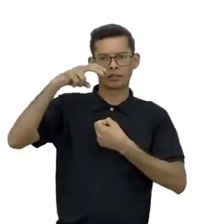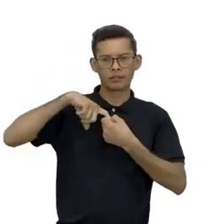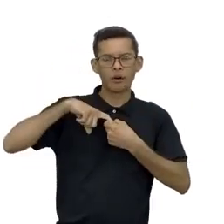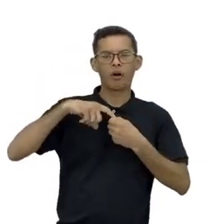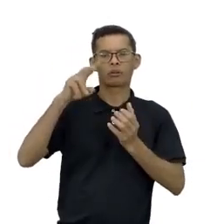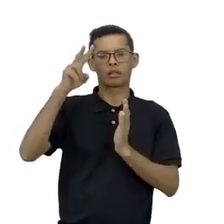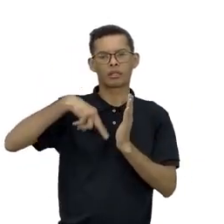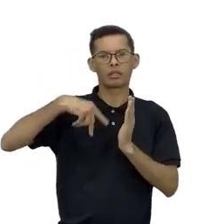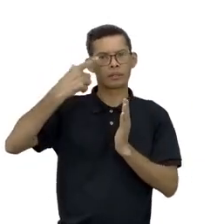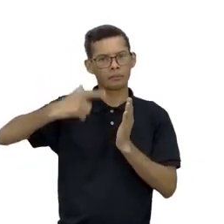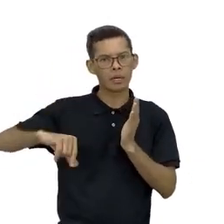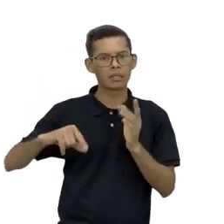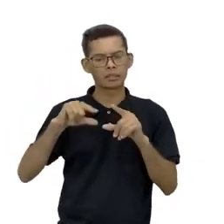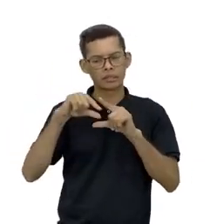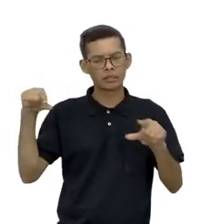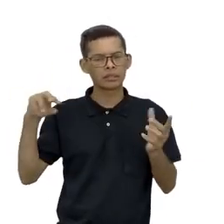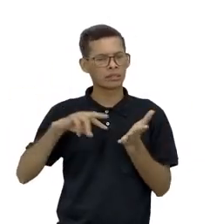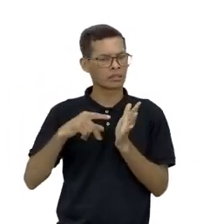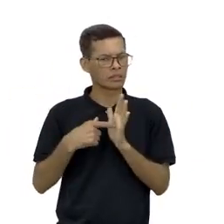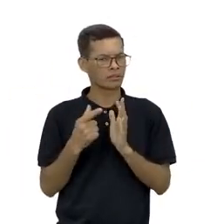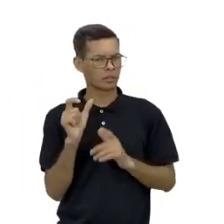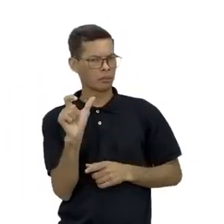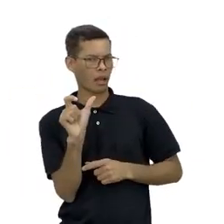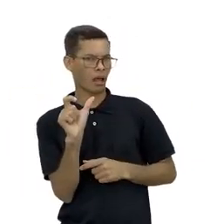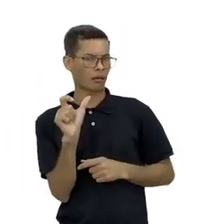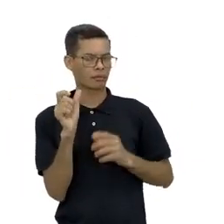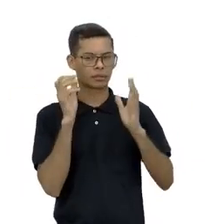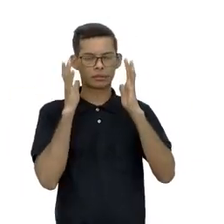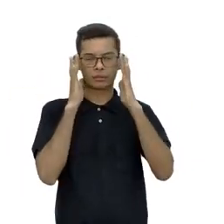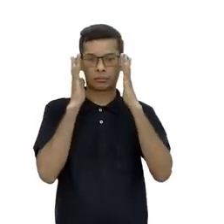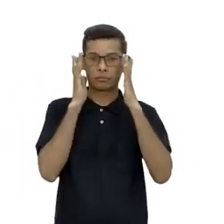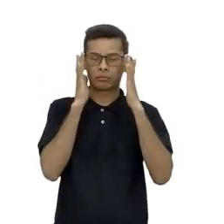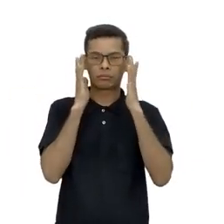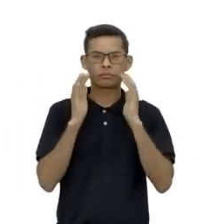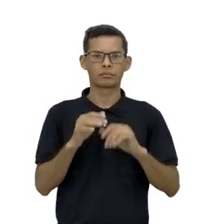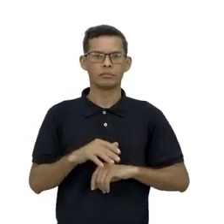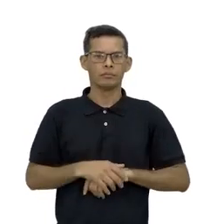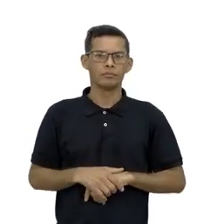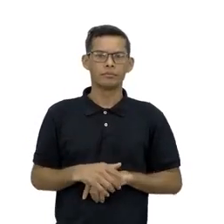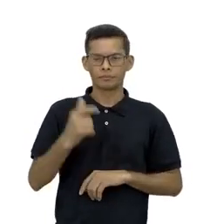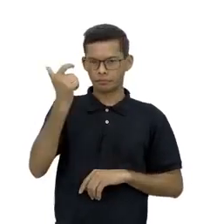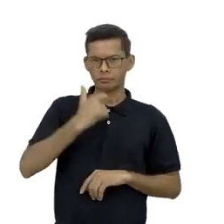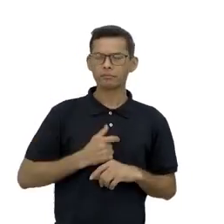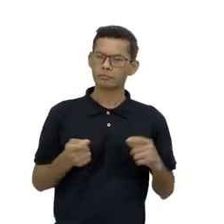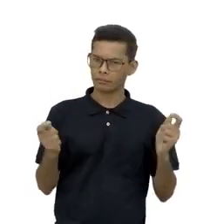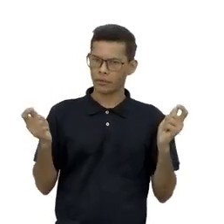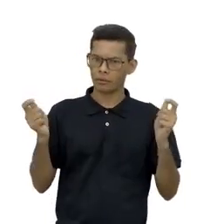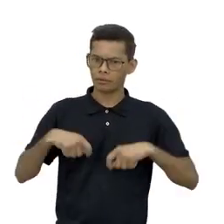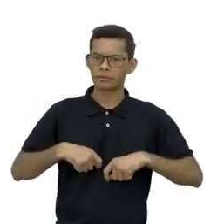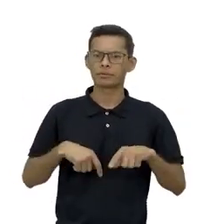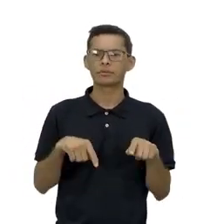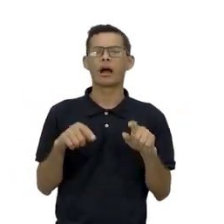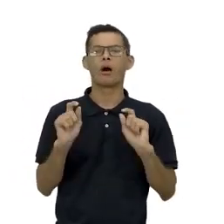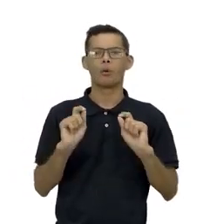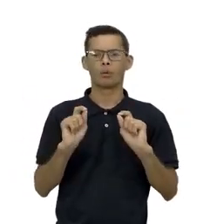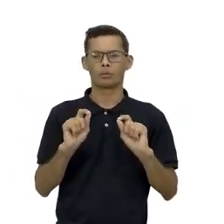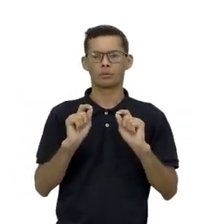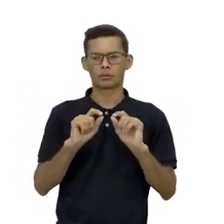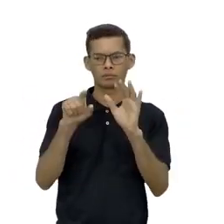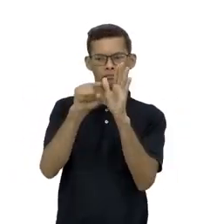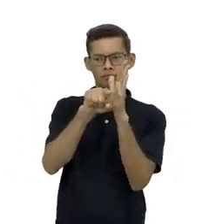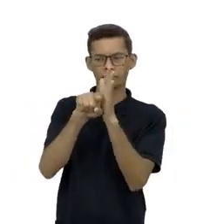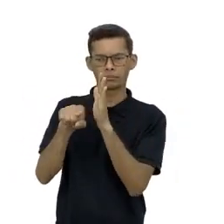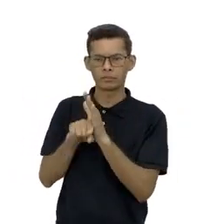entende o que significa essa palavra, né? Eu também devo fazer perguntas que,